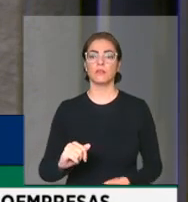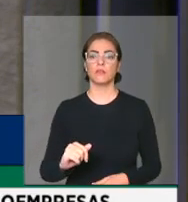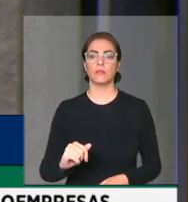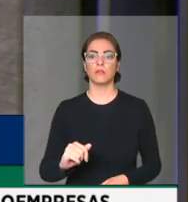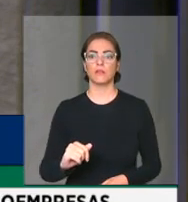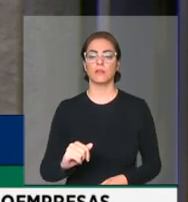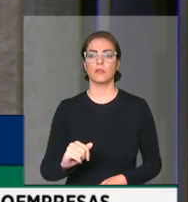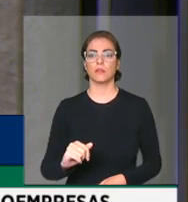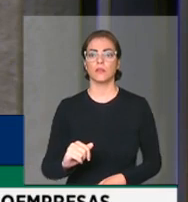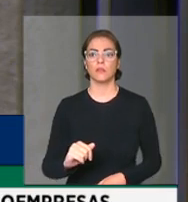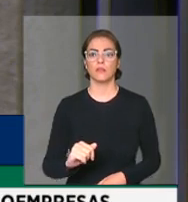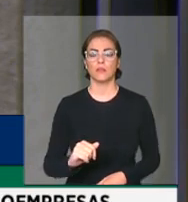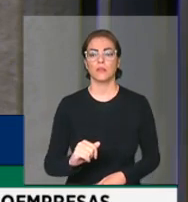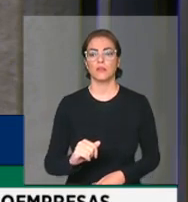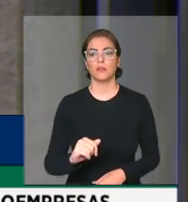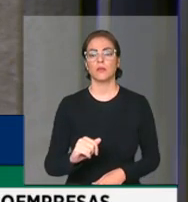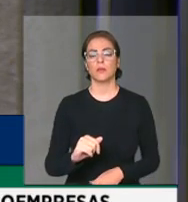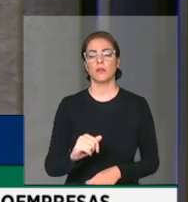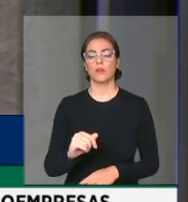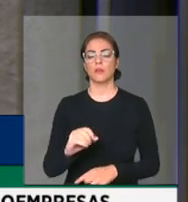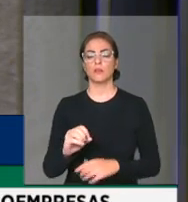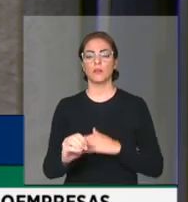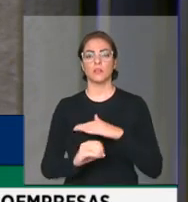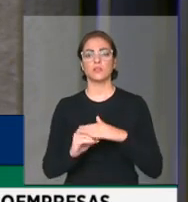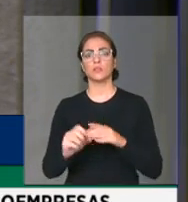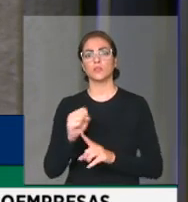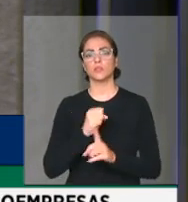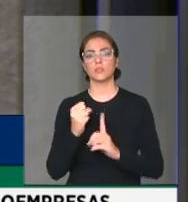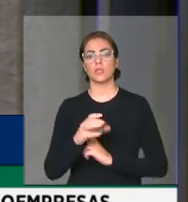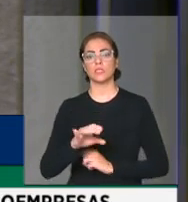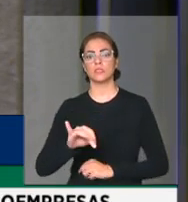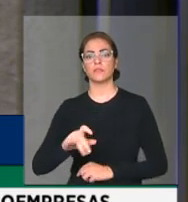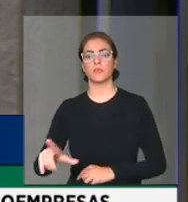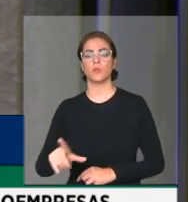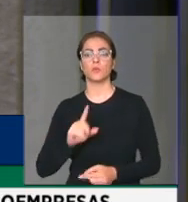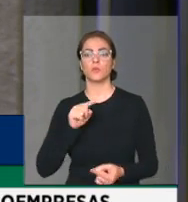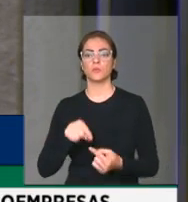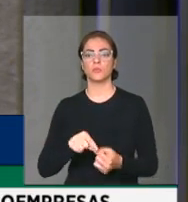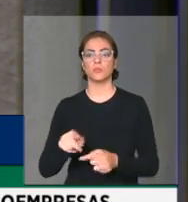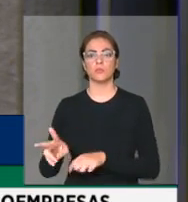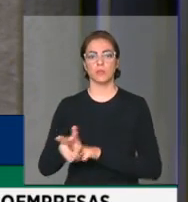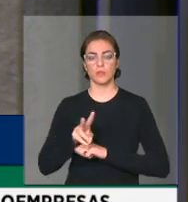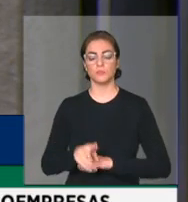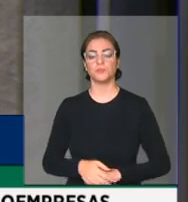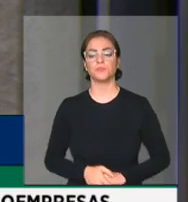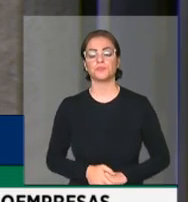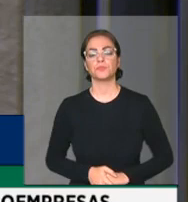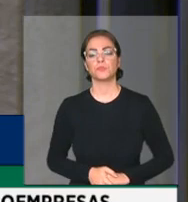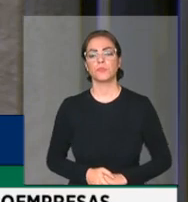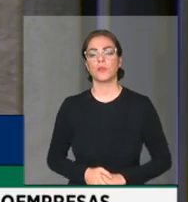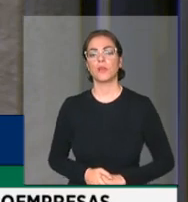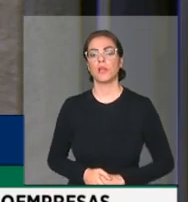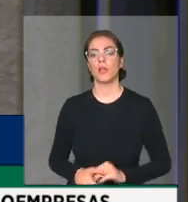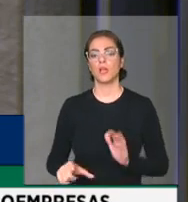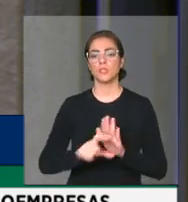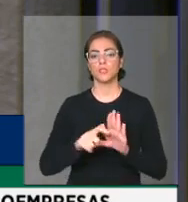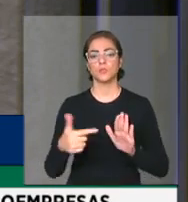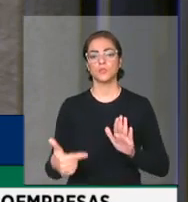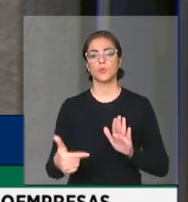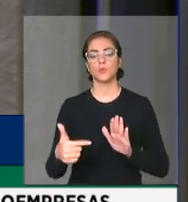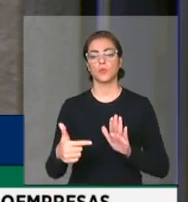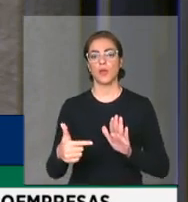crédito ao deputado Efraim Filho, que trabalhou bastante pela entrada das fintechs nesse texto. Artigo 2º, parágrafo